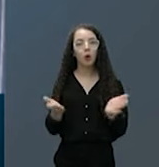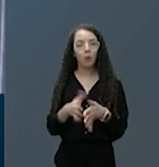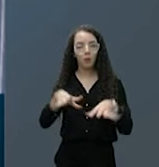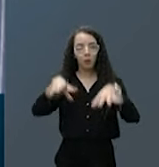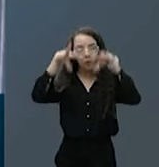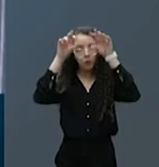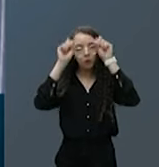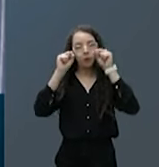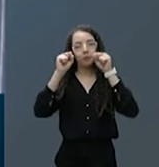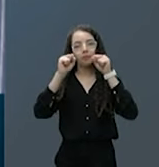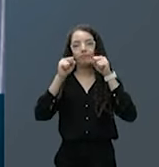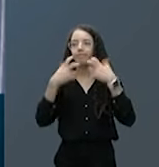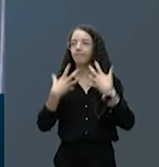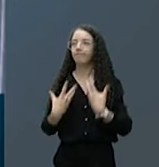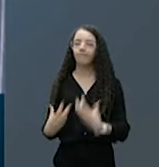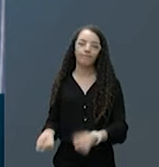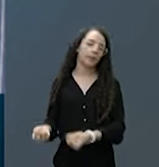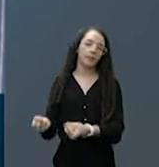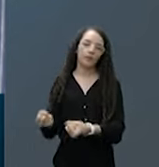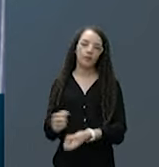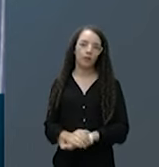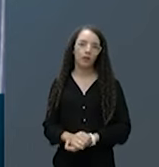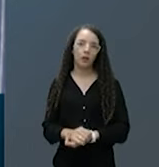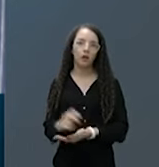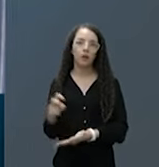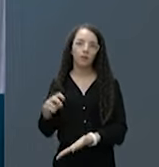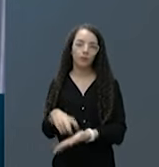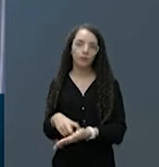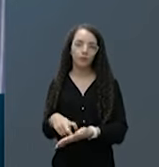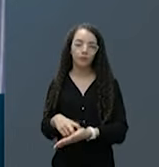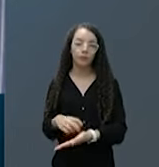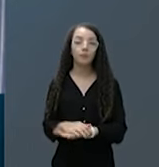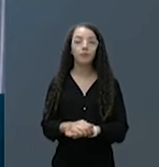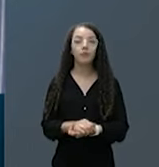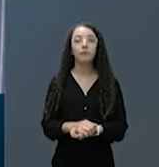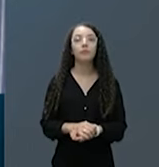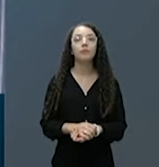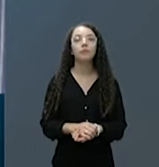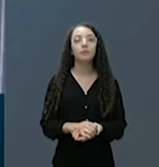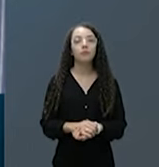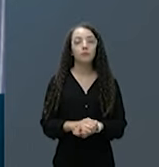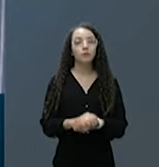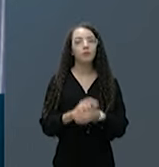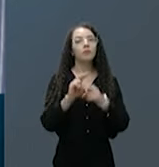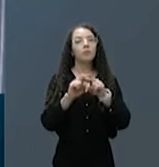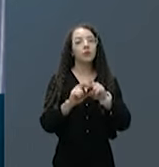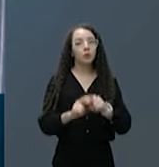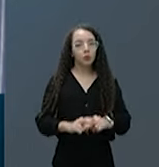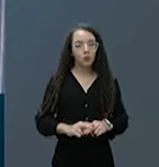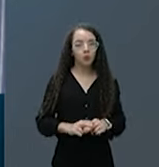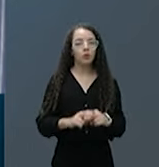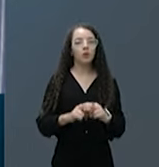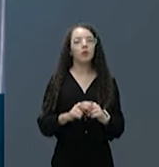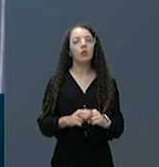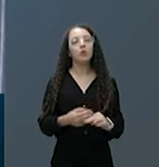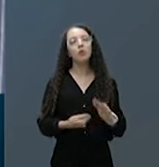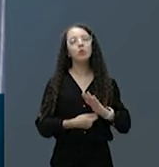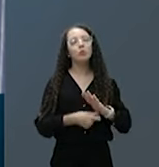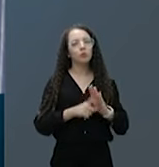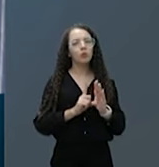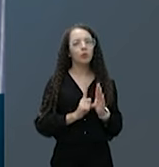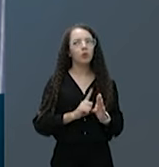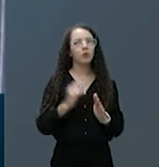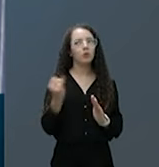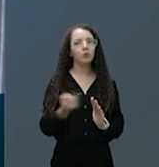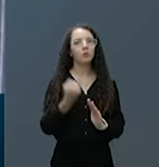de inadmissibilidade. Com efeito, os precedentes relevantes a respeito do